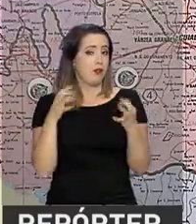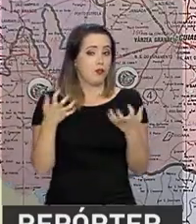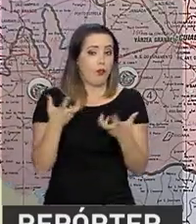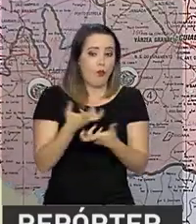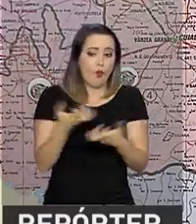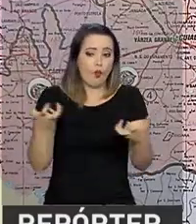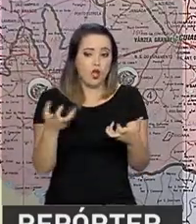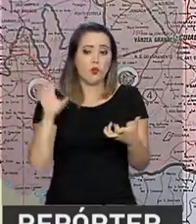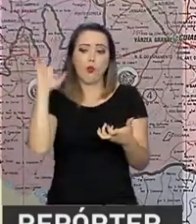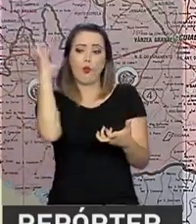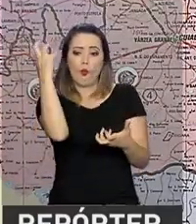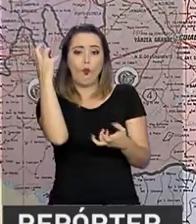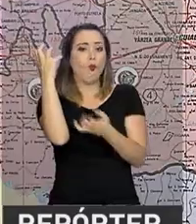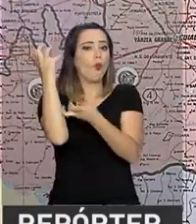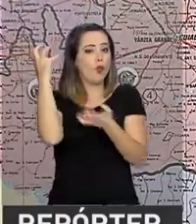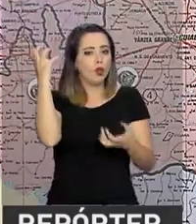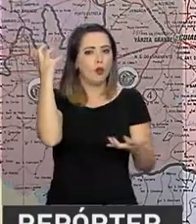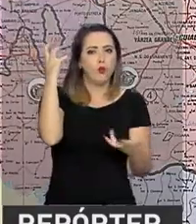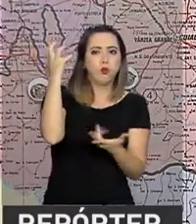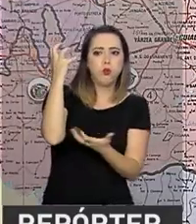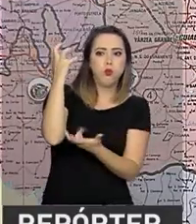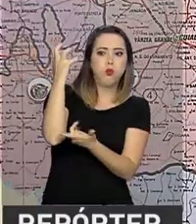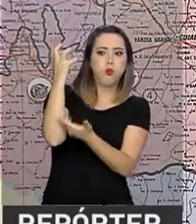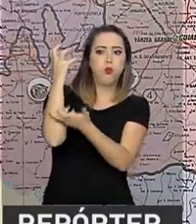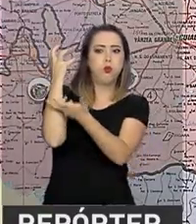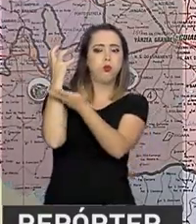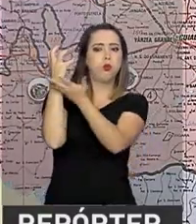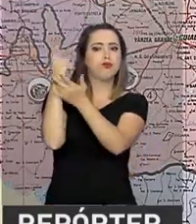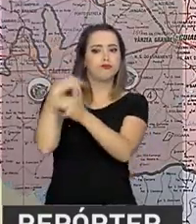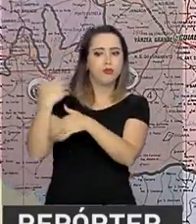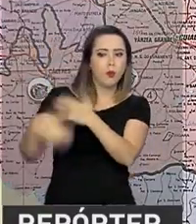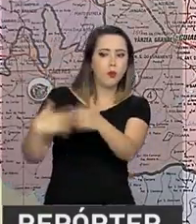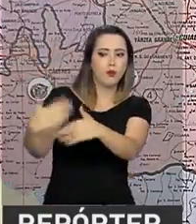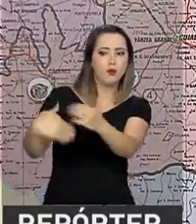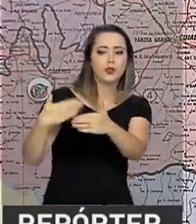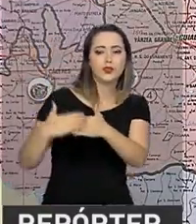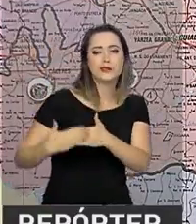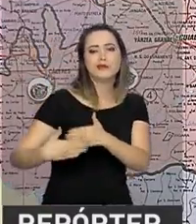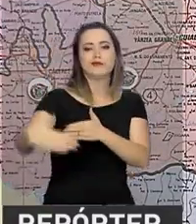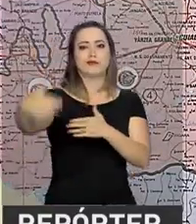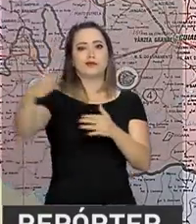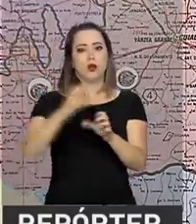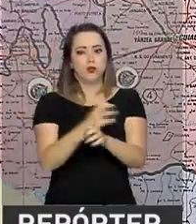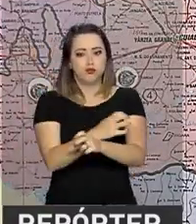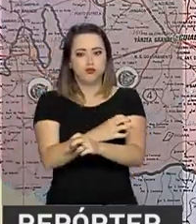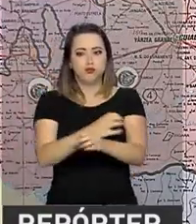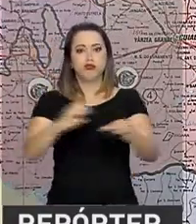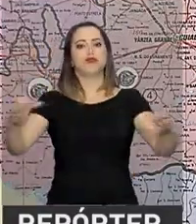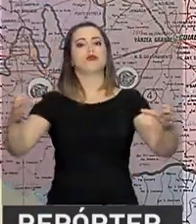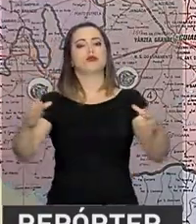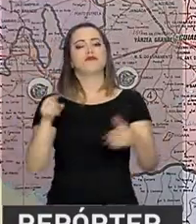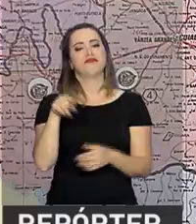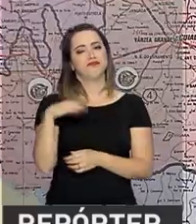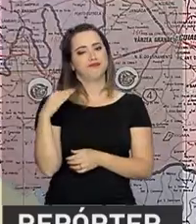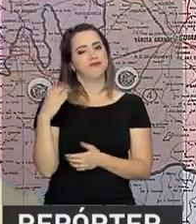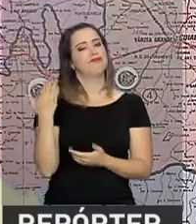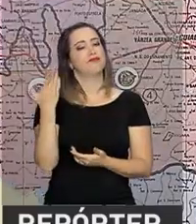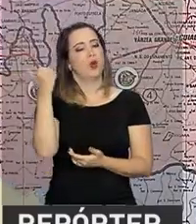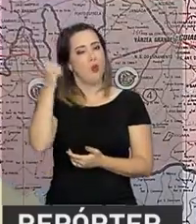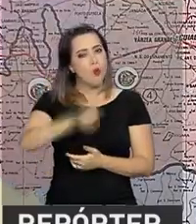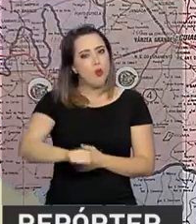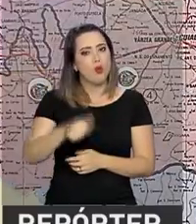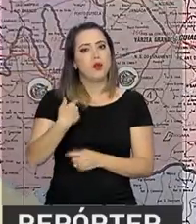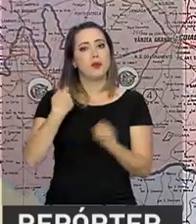relativa do ar, de baixa umidade na vegetação, ele foi um fogo bastante severo, que